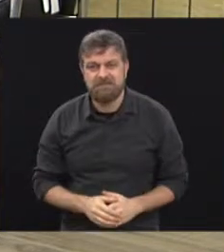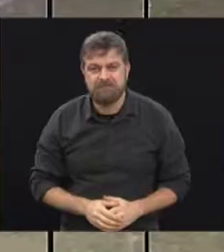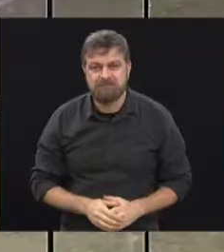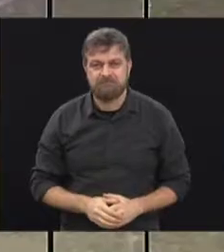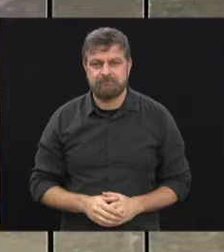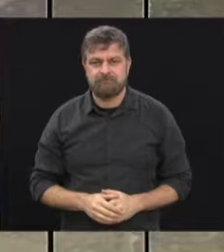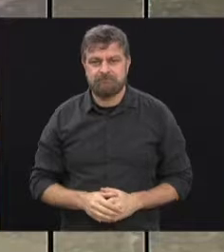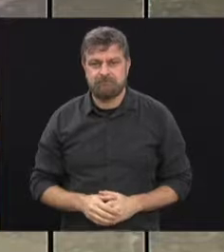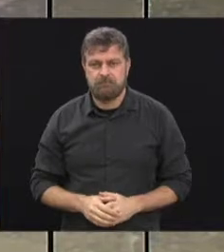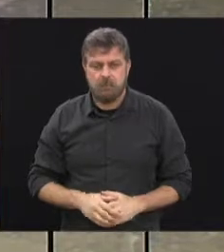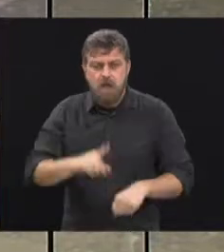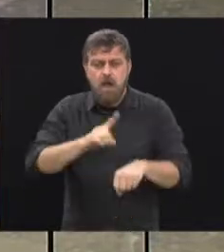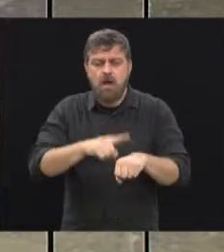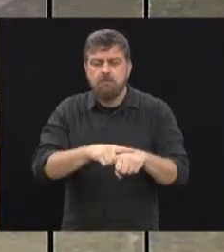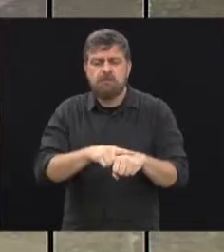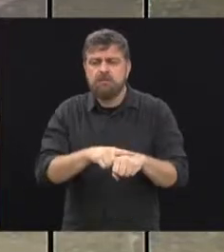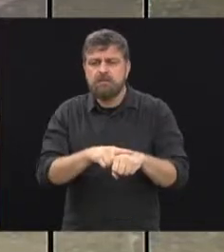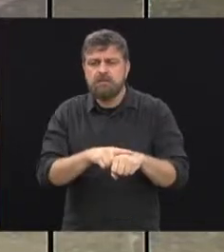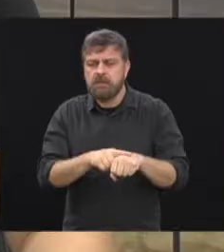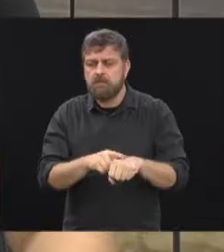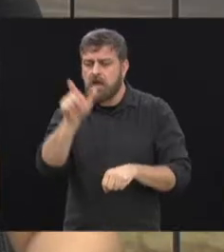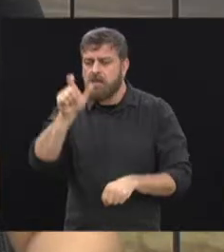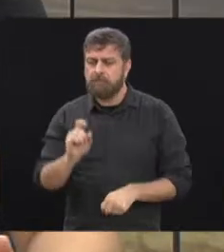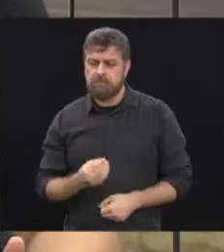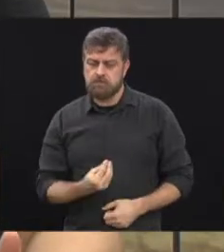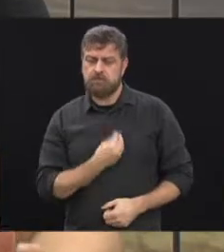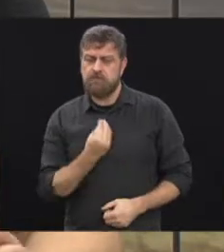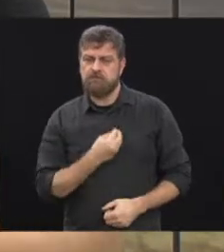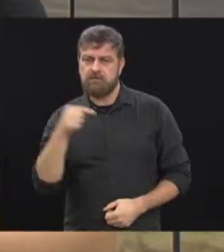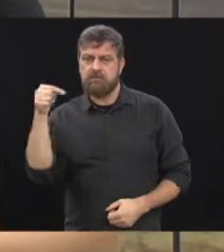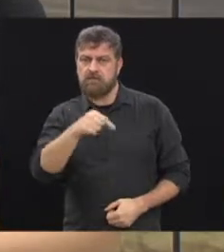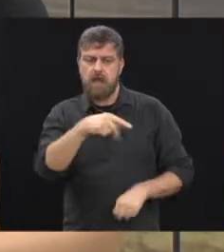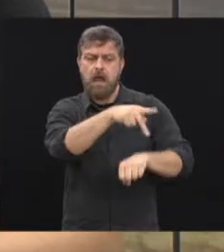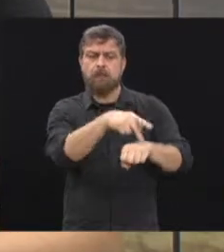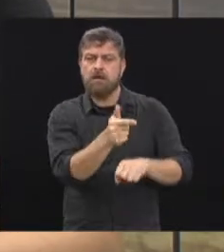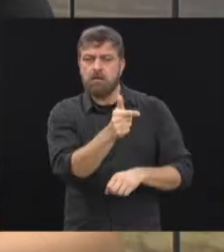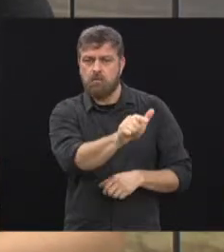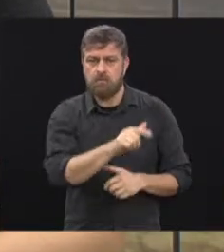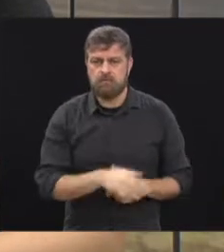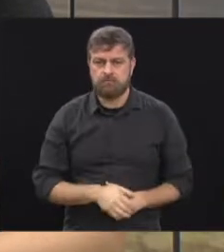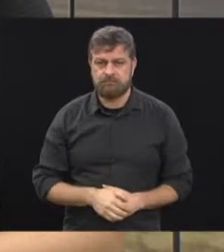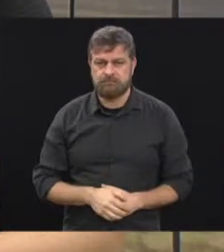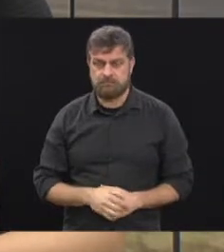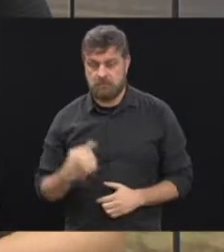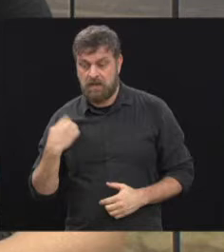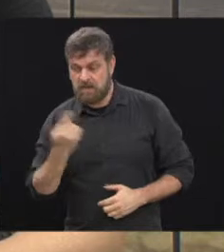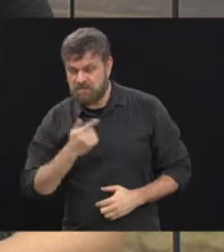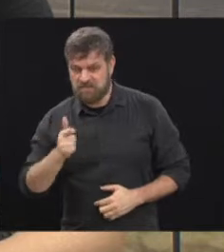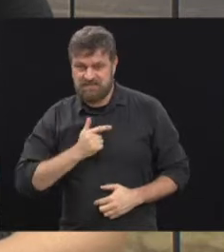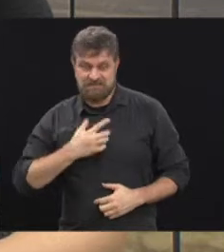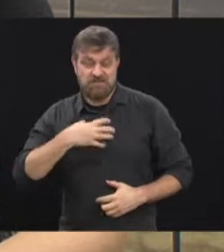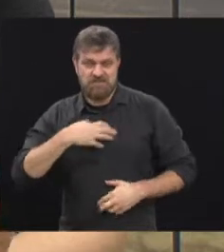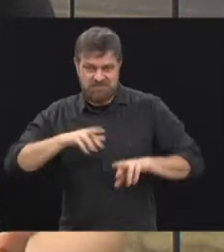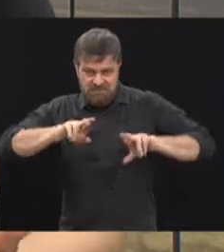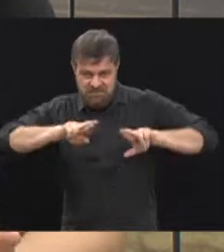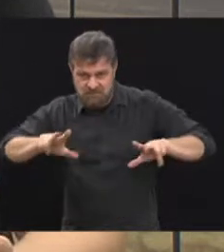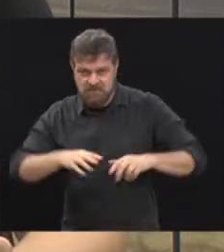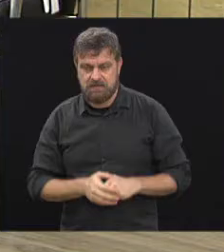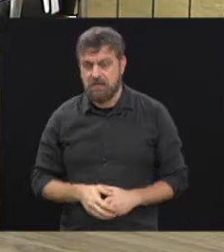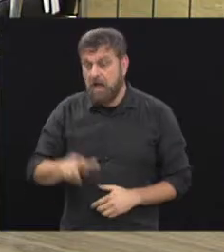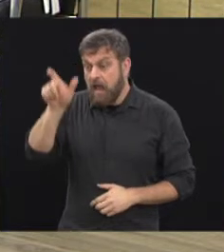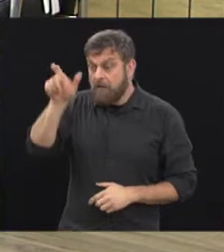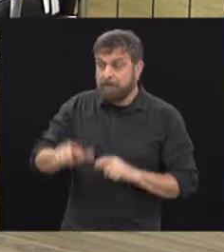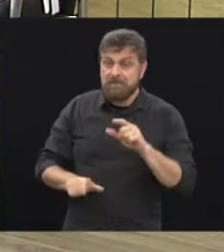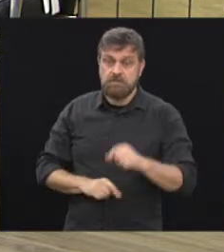assim. Em geral, qual é o período que as pessoas ficam? Um dos nossos diferenciais é a viagem